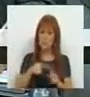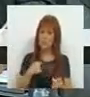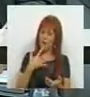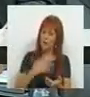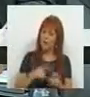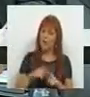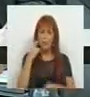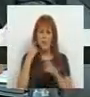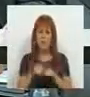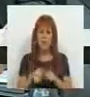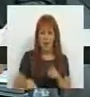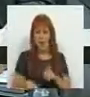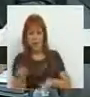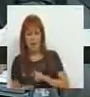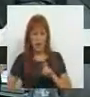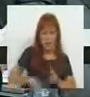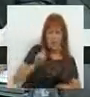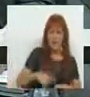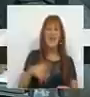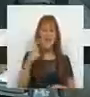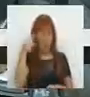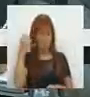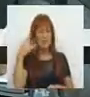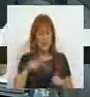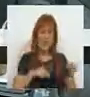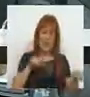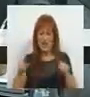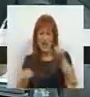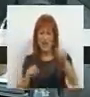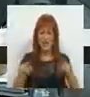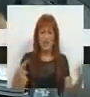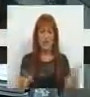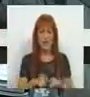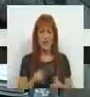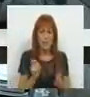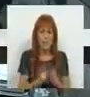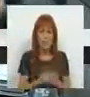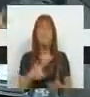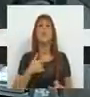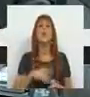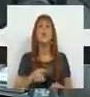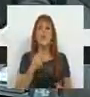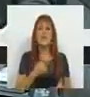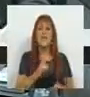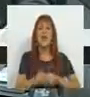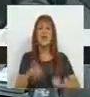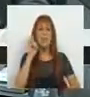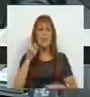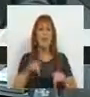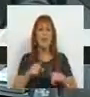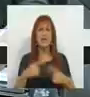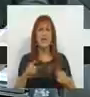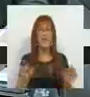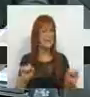procurando algumas evasivas que naturalmente se compreendem naquele ponto. Eu gostaria de salientar aquilo que é importante e em que